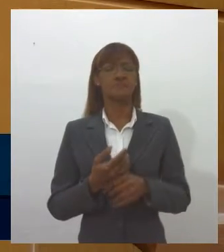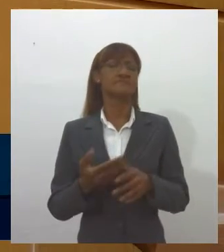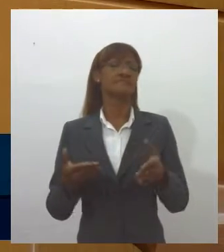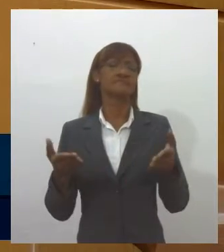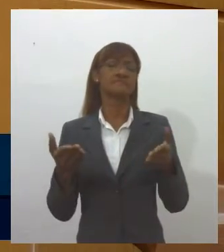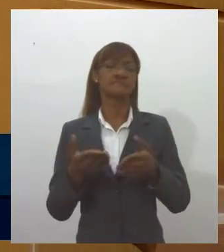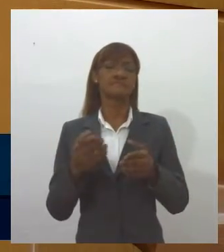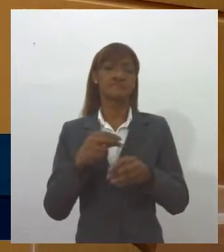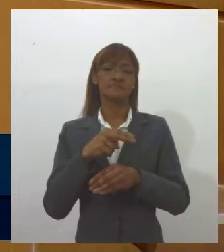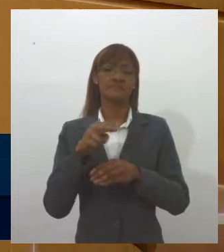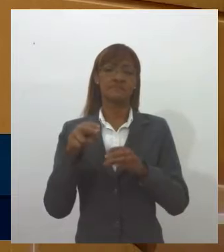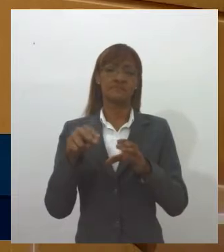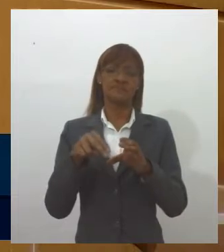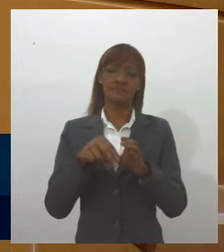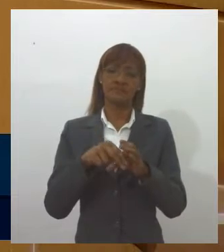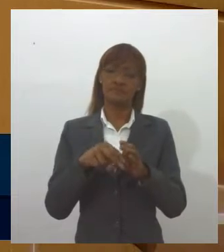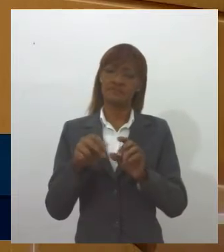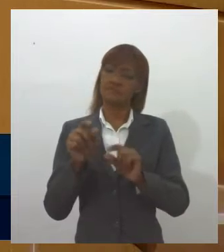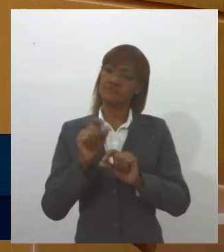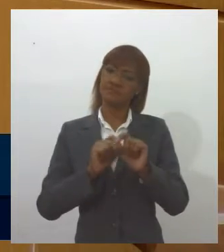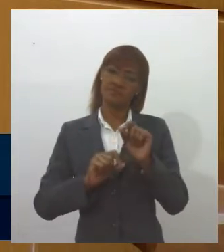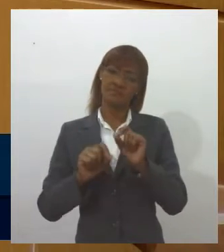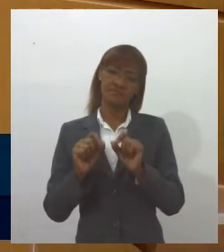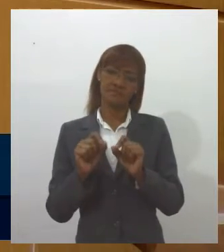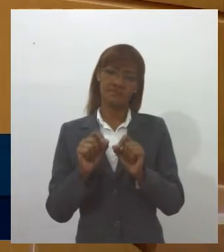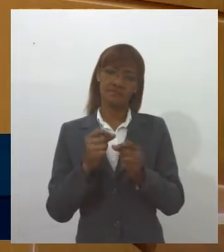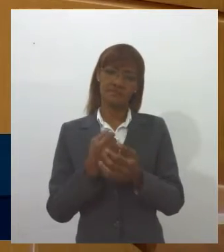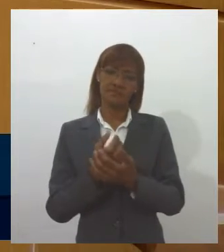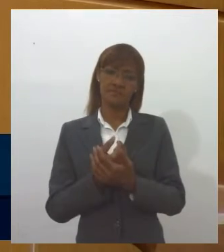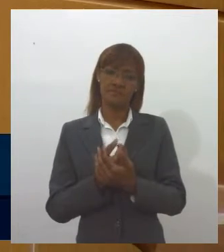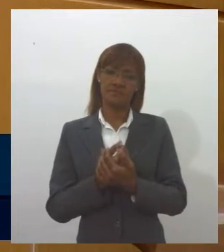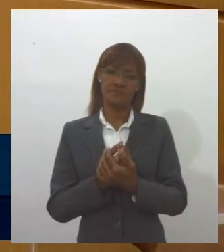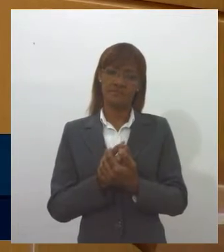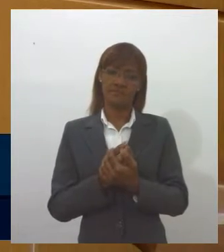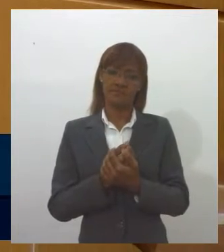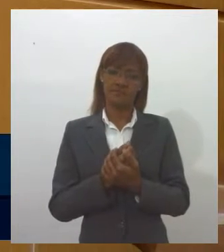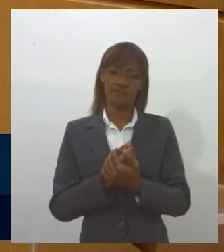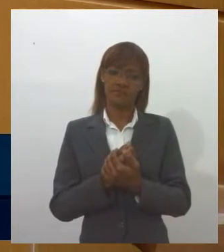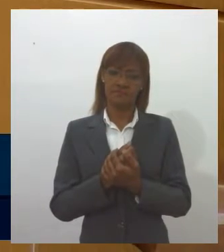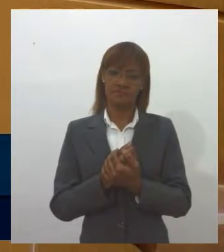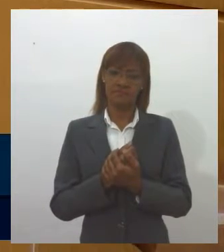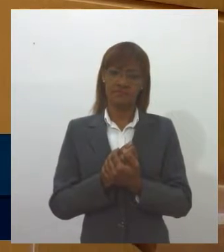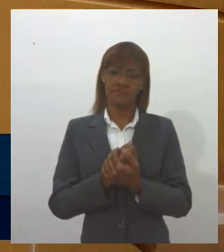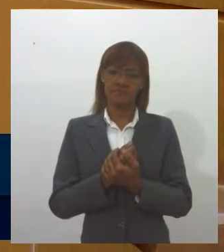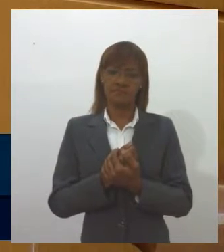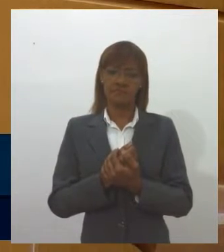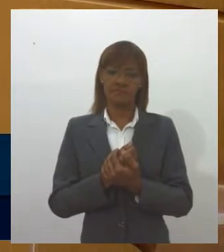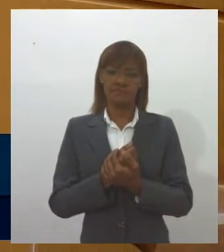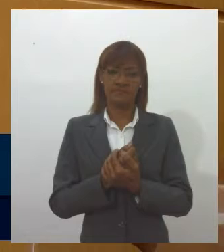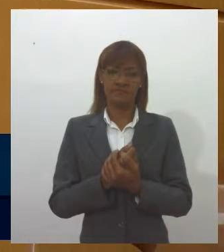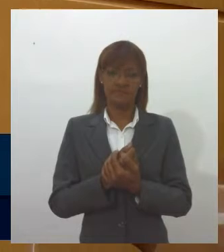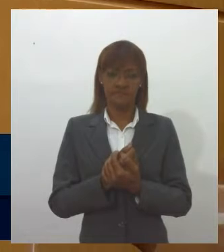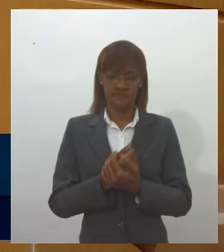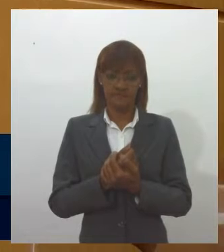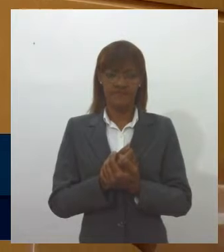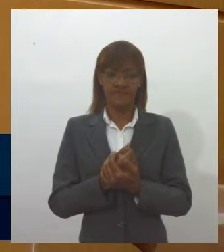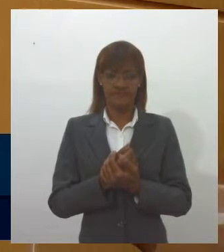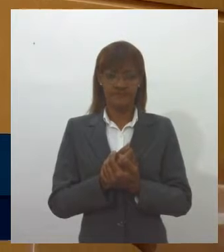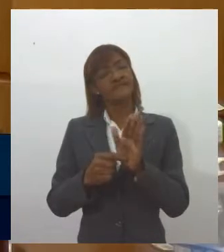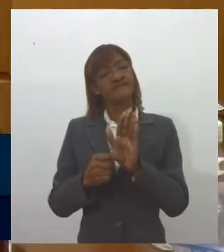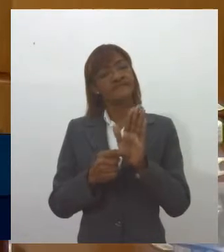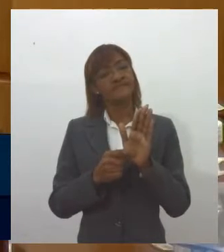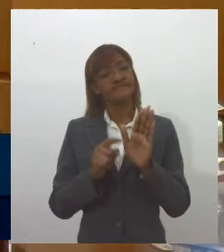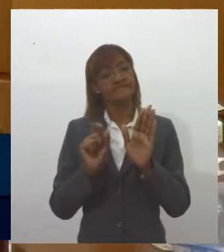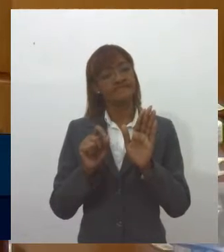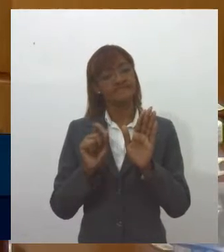diminuição dos casos de homicídio em Sergipe, mas demonstrou preocupação com o aumento da violência contra pessoas